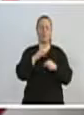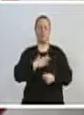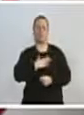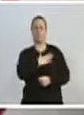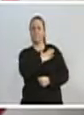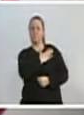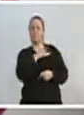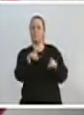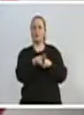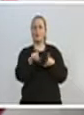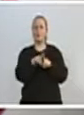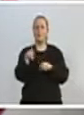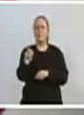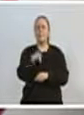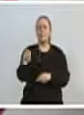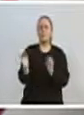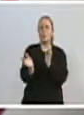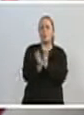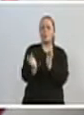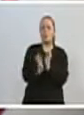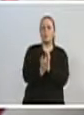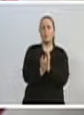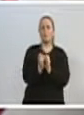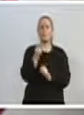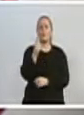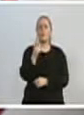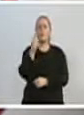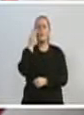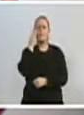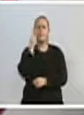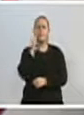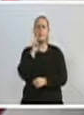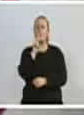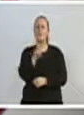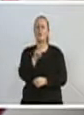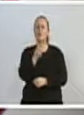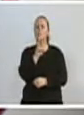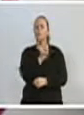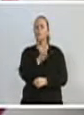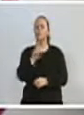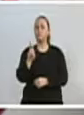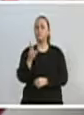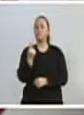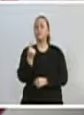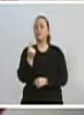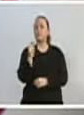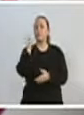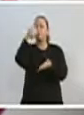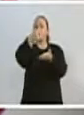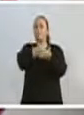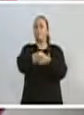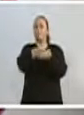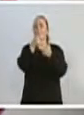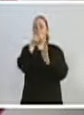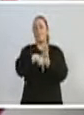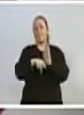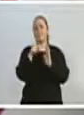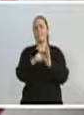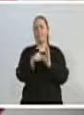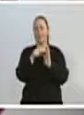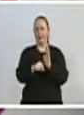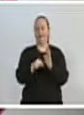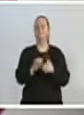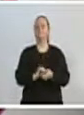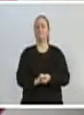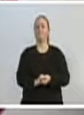anualmente mais de meio milhão de reais nesse projeto, nesse importante projeto, aliás, que deixou de ser projeto, passou a ser programa. É um importante incentivo a essas famílias,